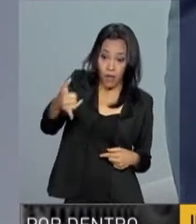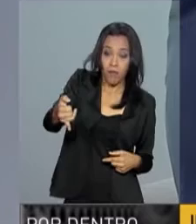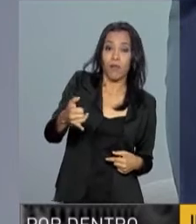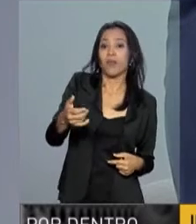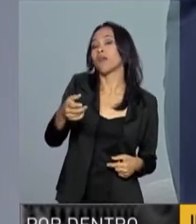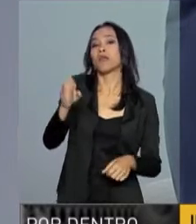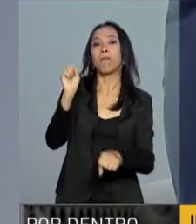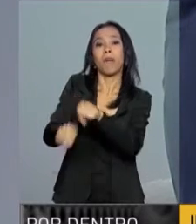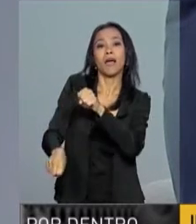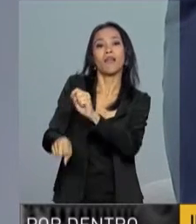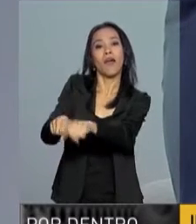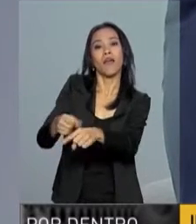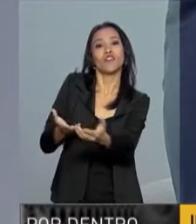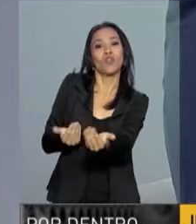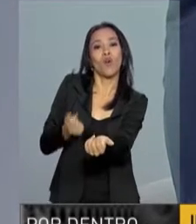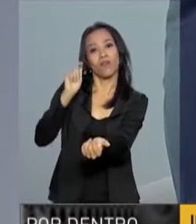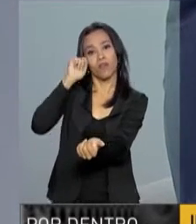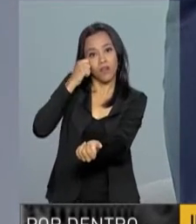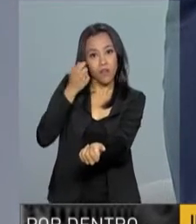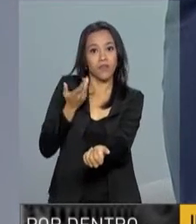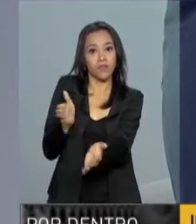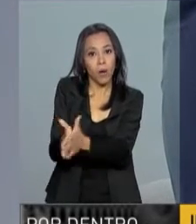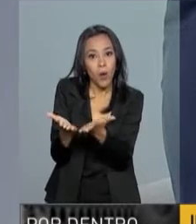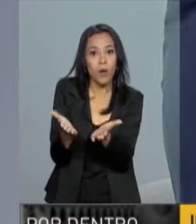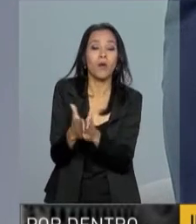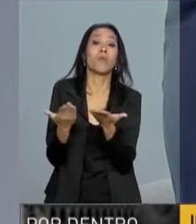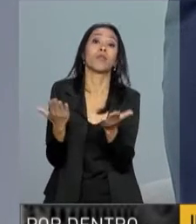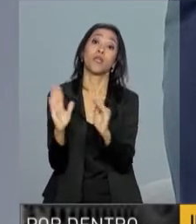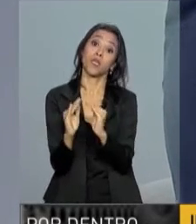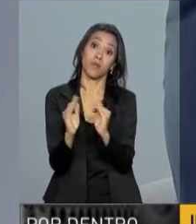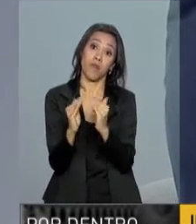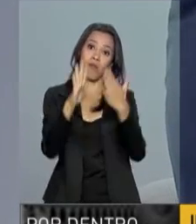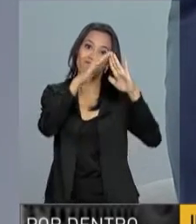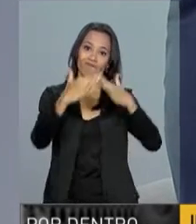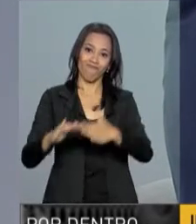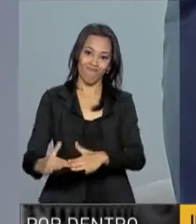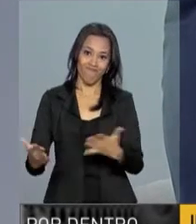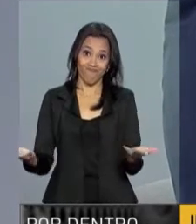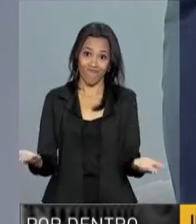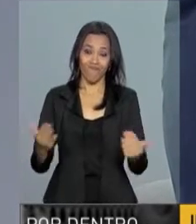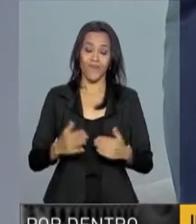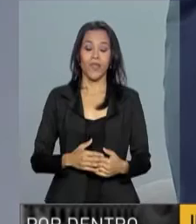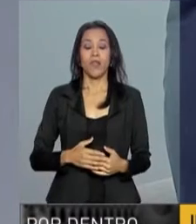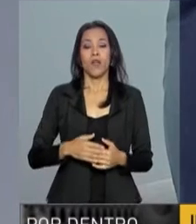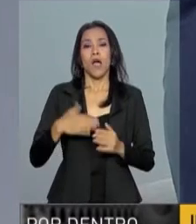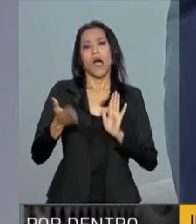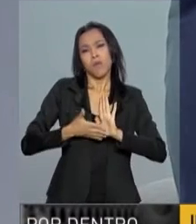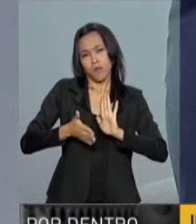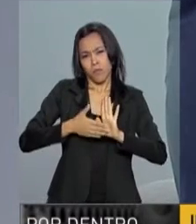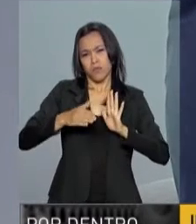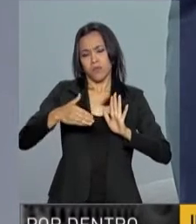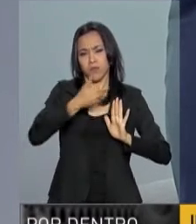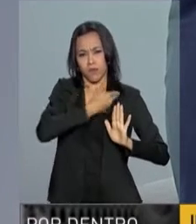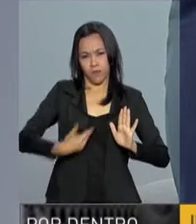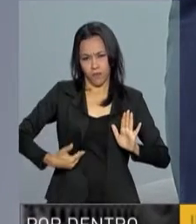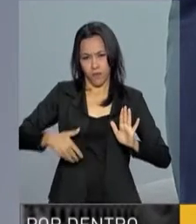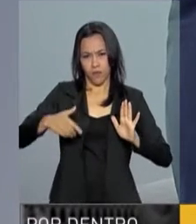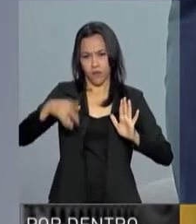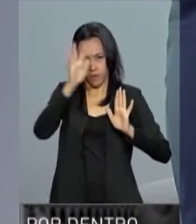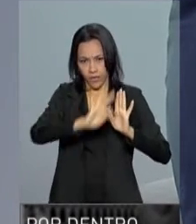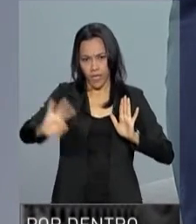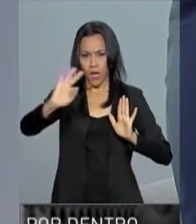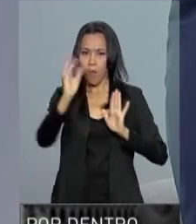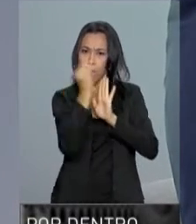das suas vítimas são mulheres jovens negras pobres e que um feriado uma das ações do governo federal que